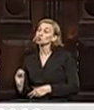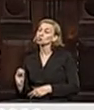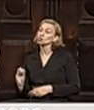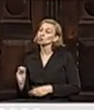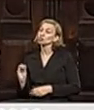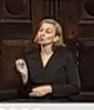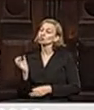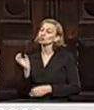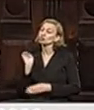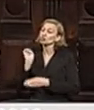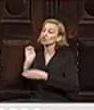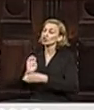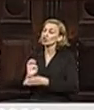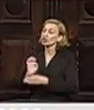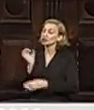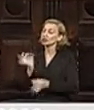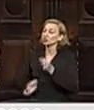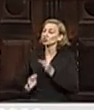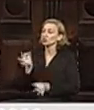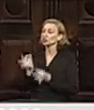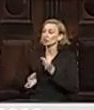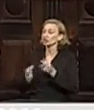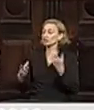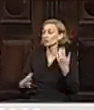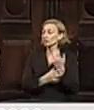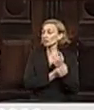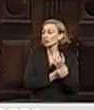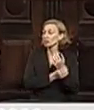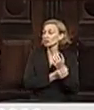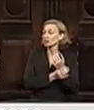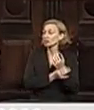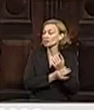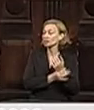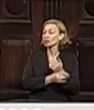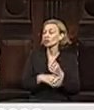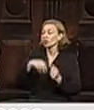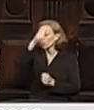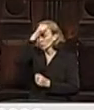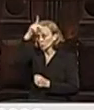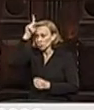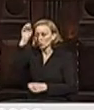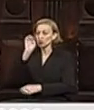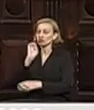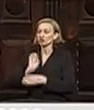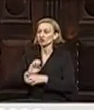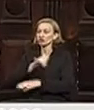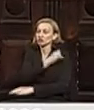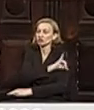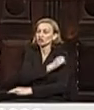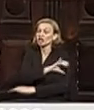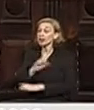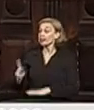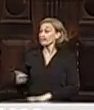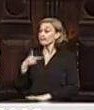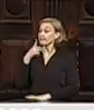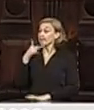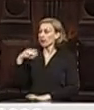da área de segurança pública aqui no estado do Rio de Janeiro. Declara o ministro da